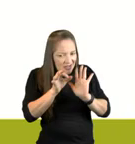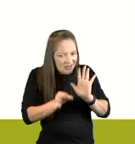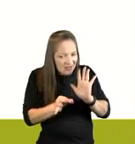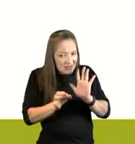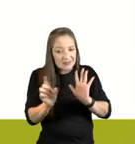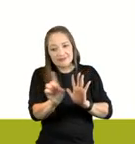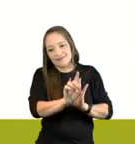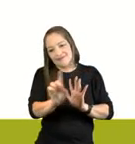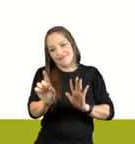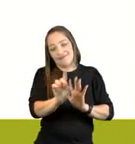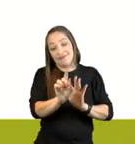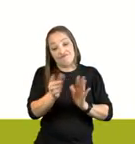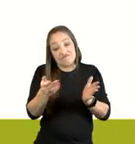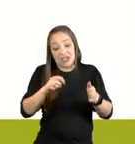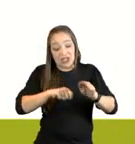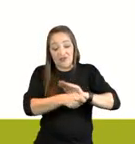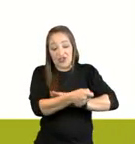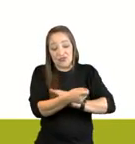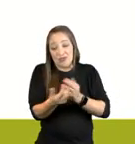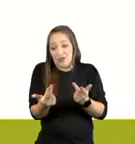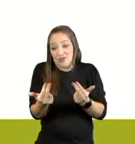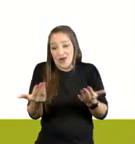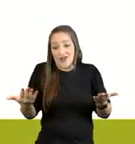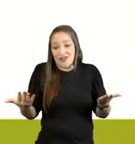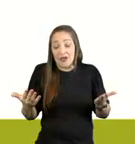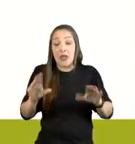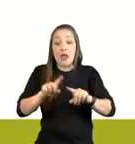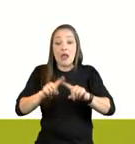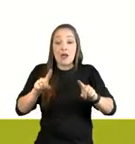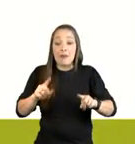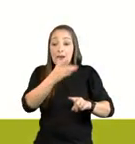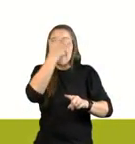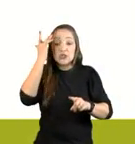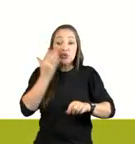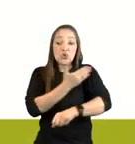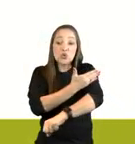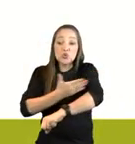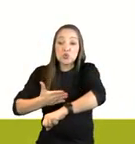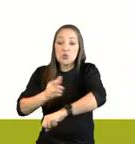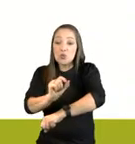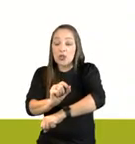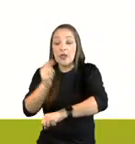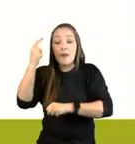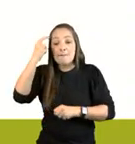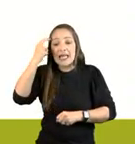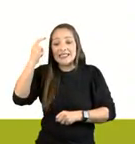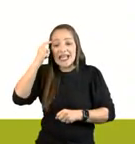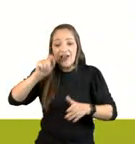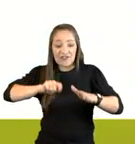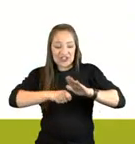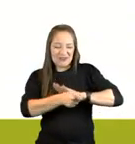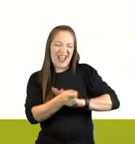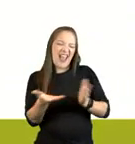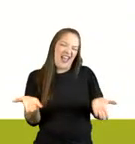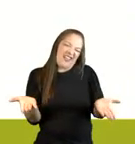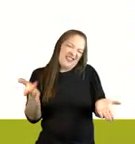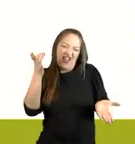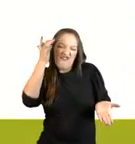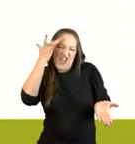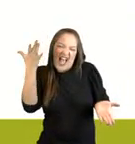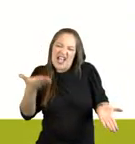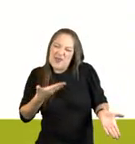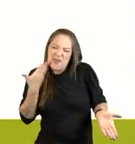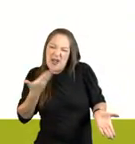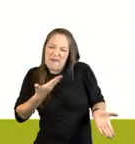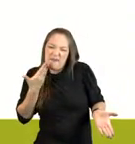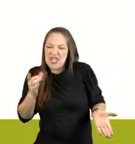É a mesma coisa para investimento. Só que as pessoas costumam achar que investimento é fácil. Isso aí, ixi, só